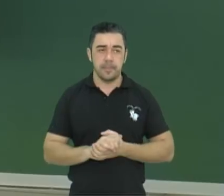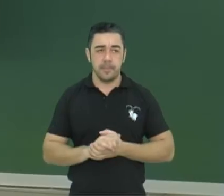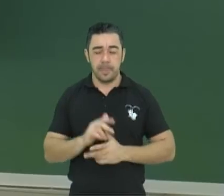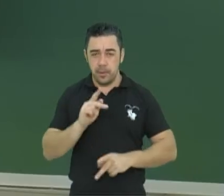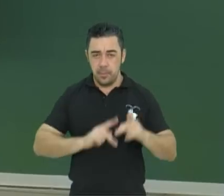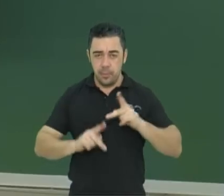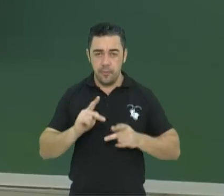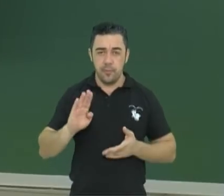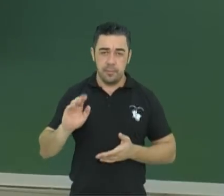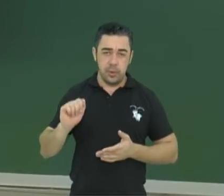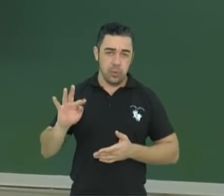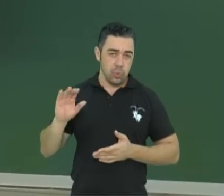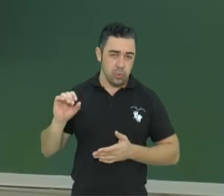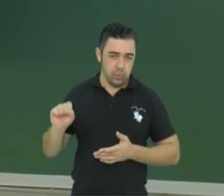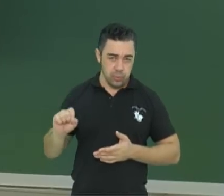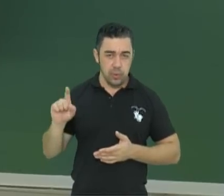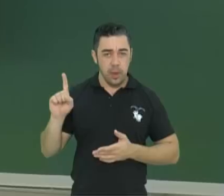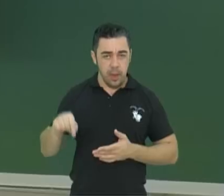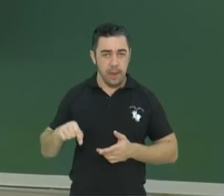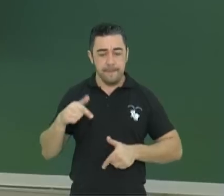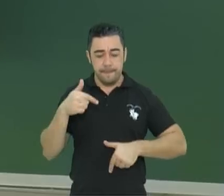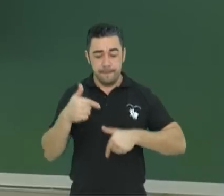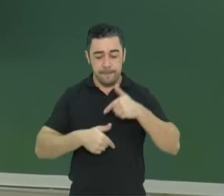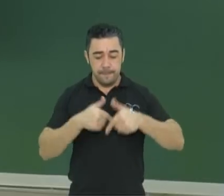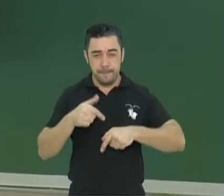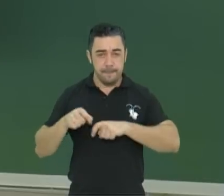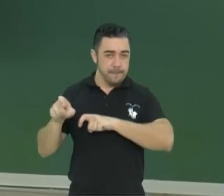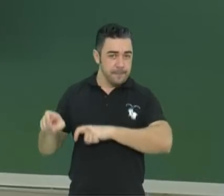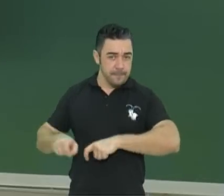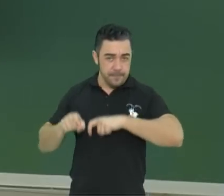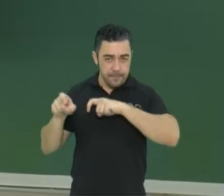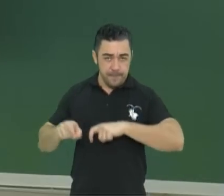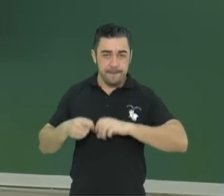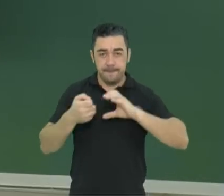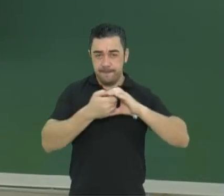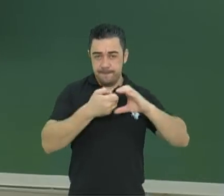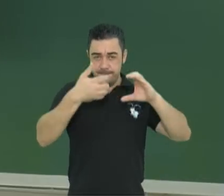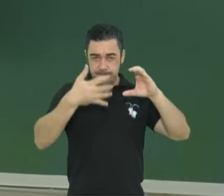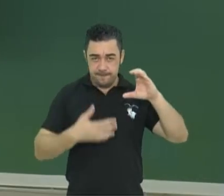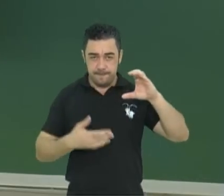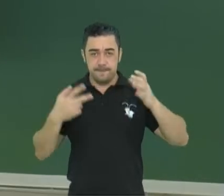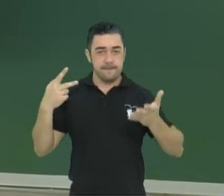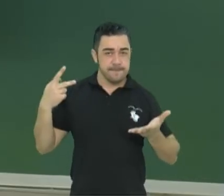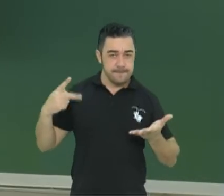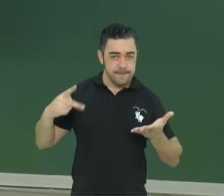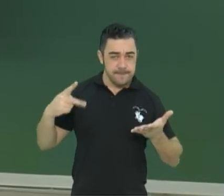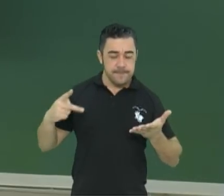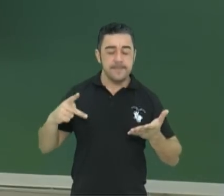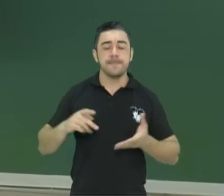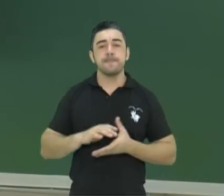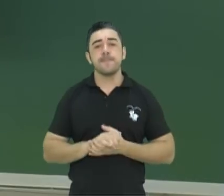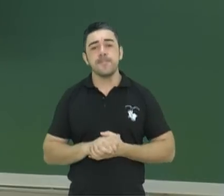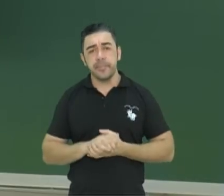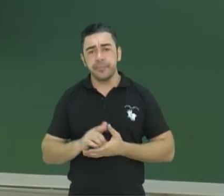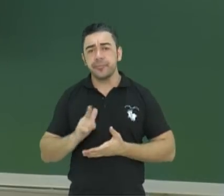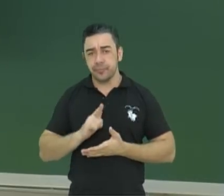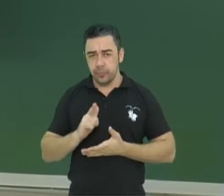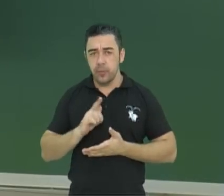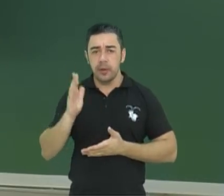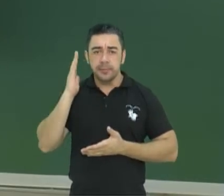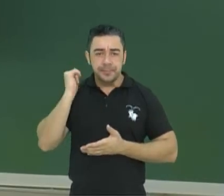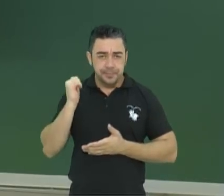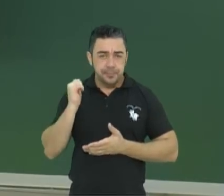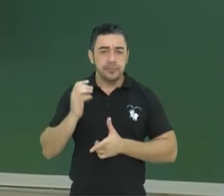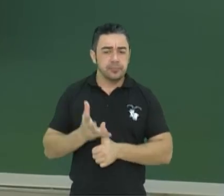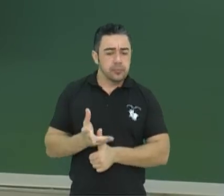povos bantus, eles eram povos agricultores, é uma característica do povo banto ser um povo agricultor, e eles tinham um domínio da